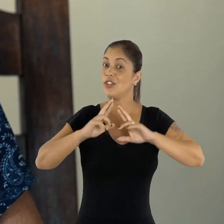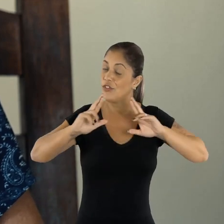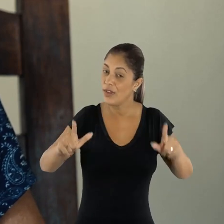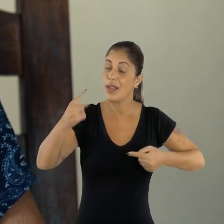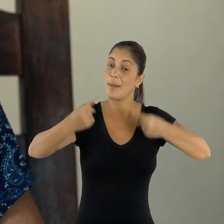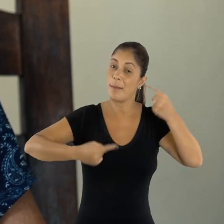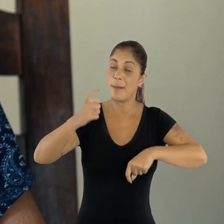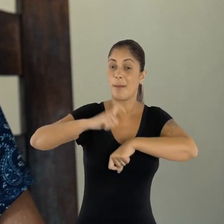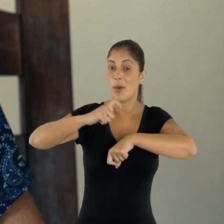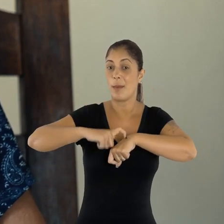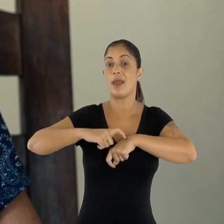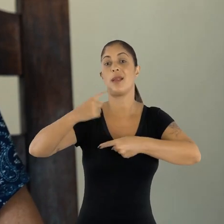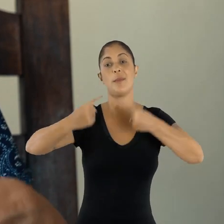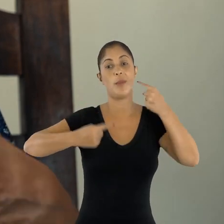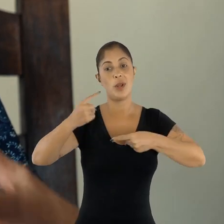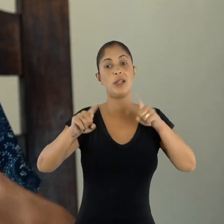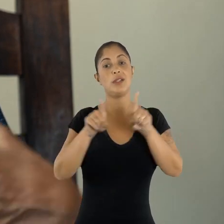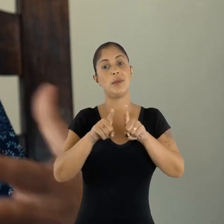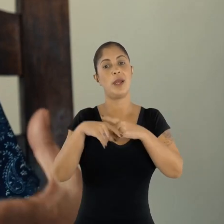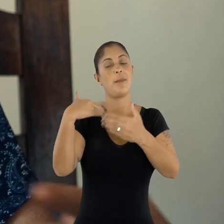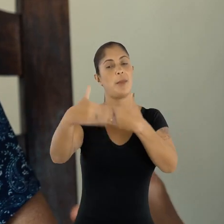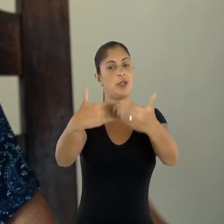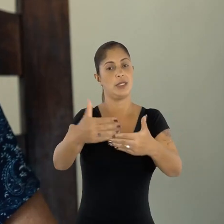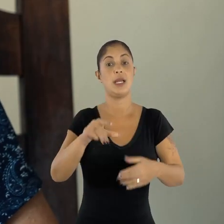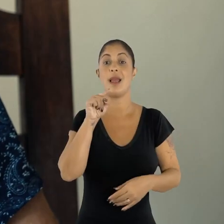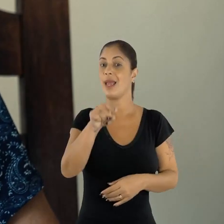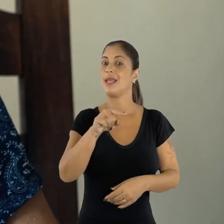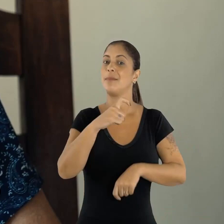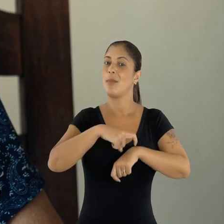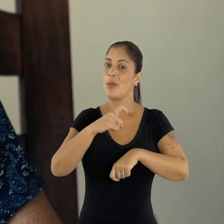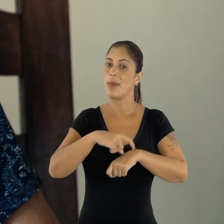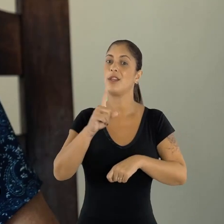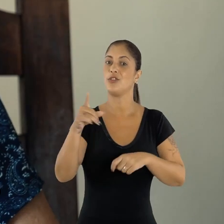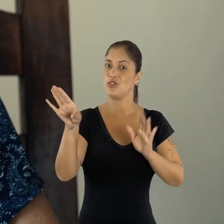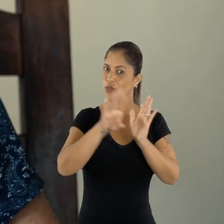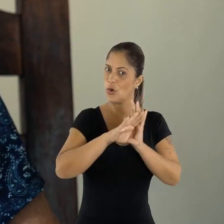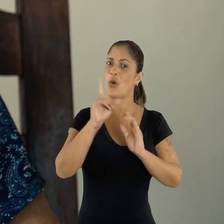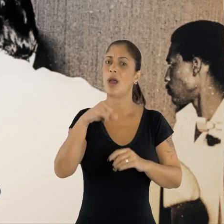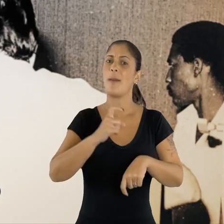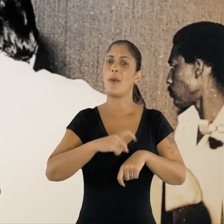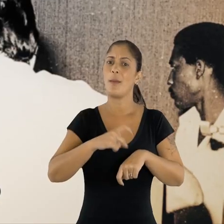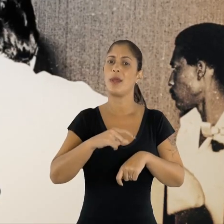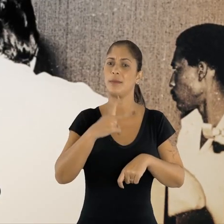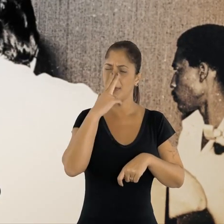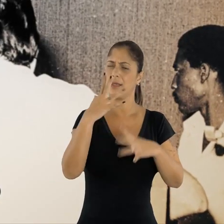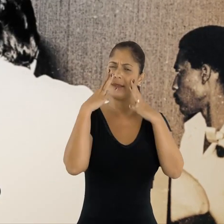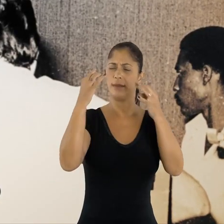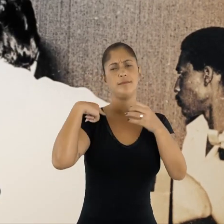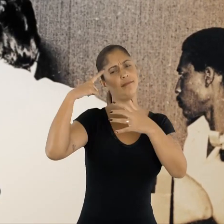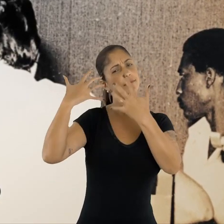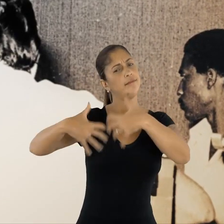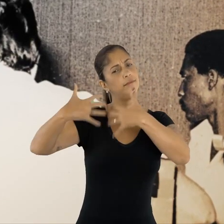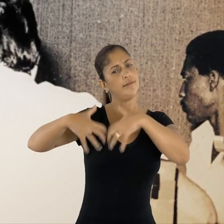Pérez. Temos vivido diferentes momentos políticos ao longo de todo esse processo. E esse momento em que ele chegou